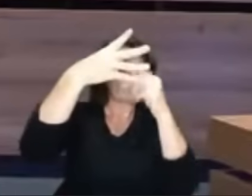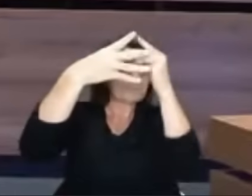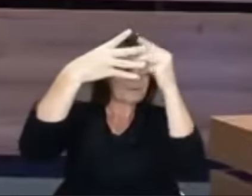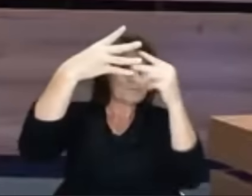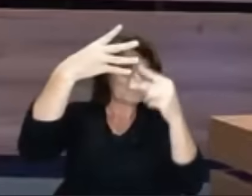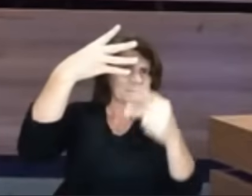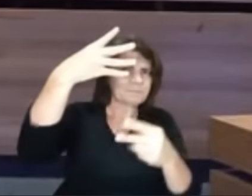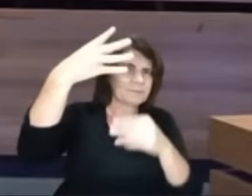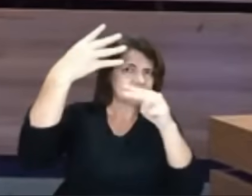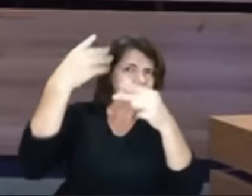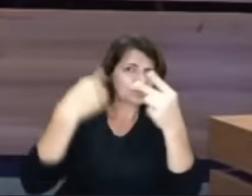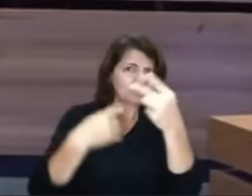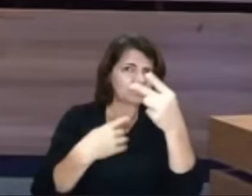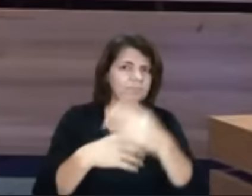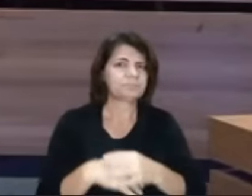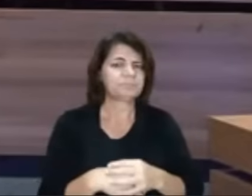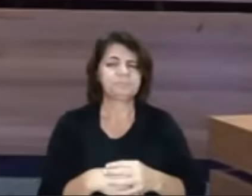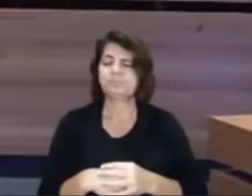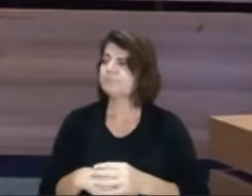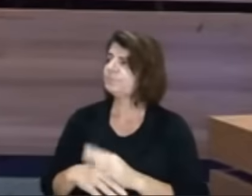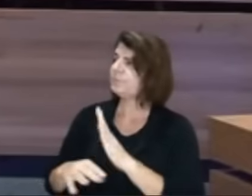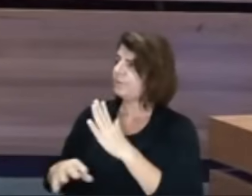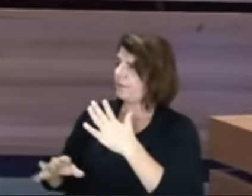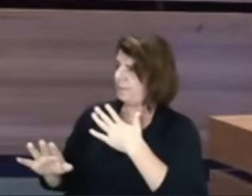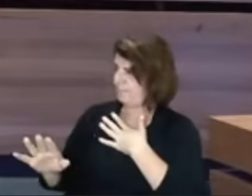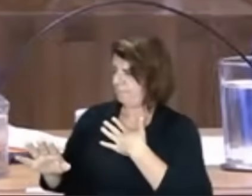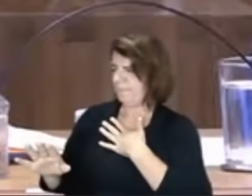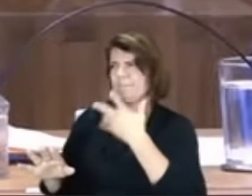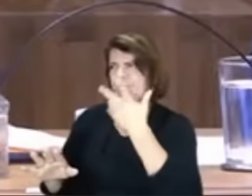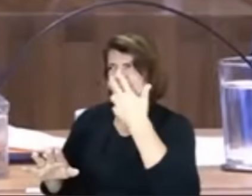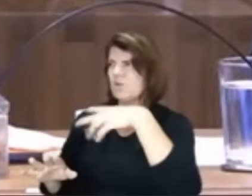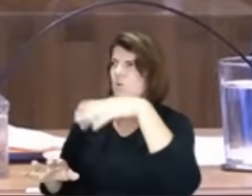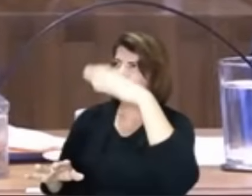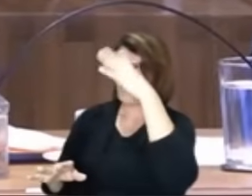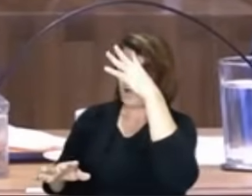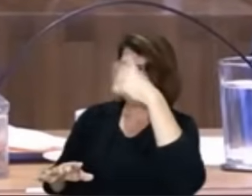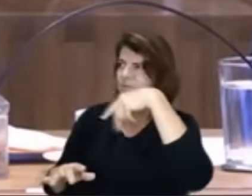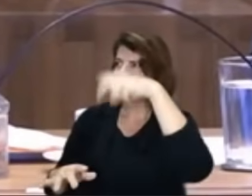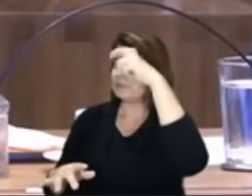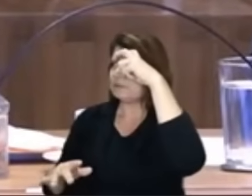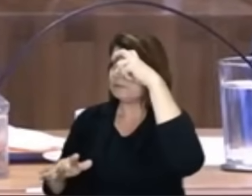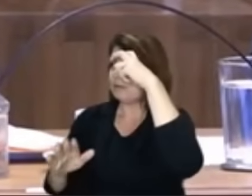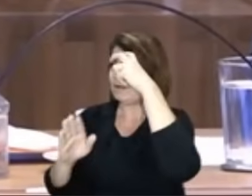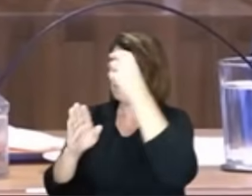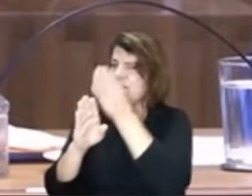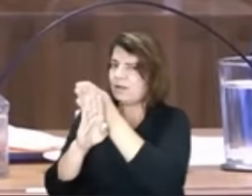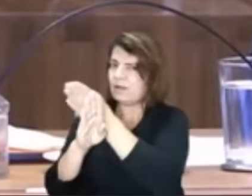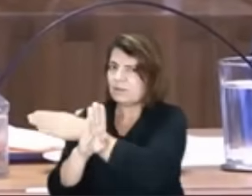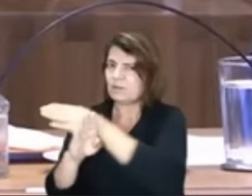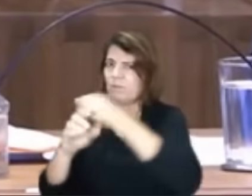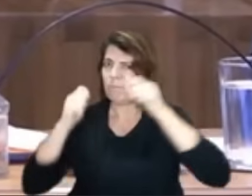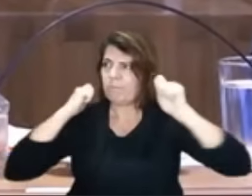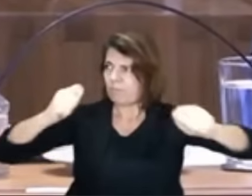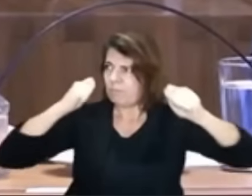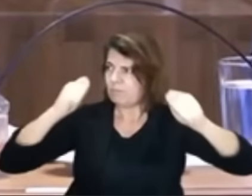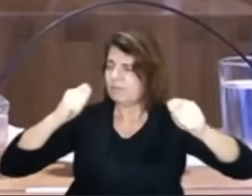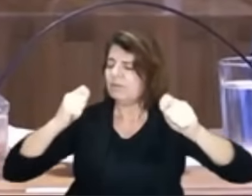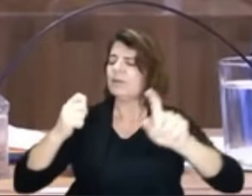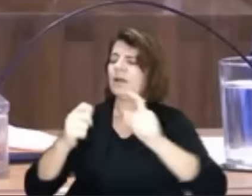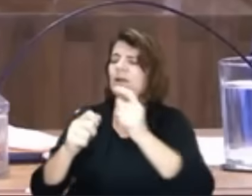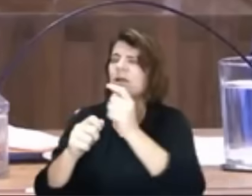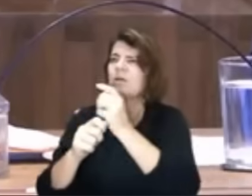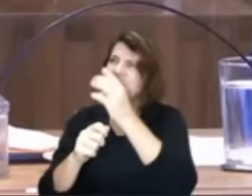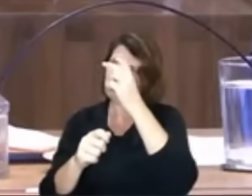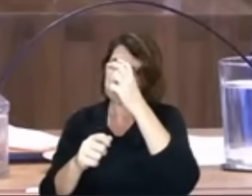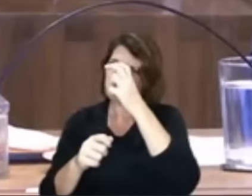senhores no na quarta ou quinta-feira anterior eh aos eventos do dia 8 eu